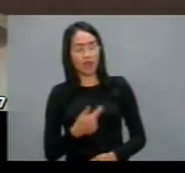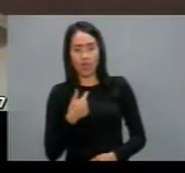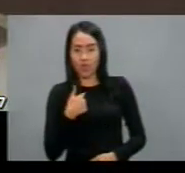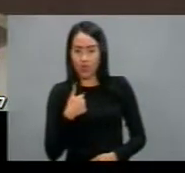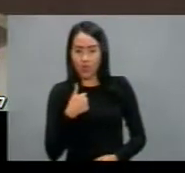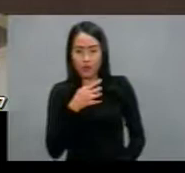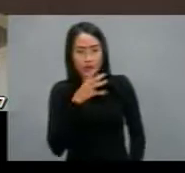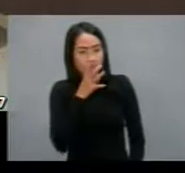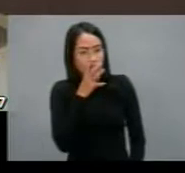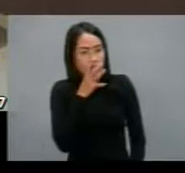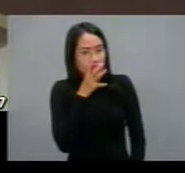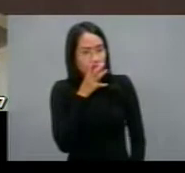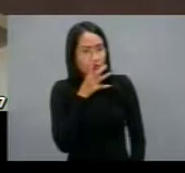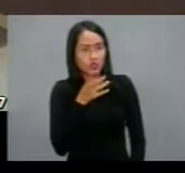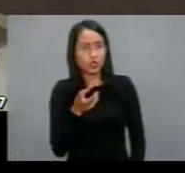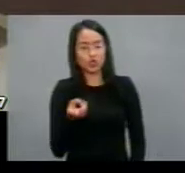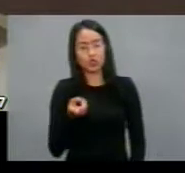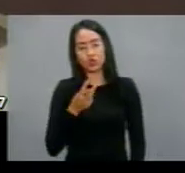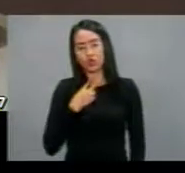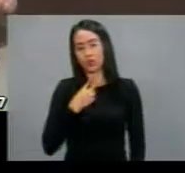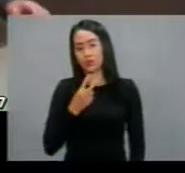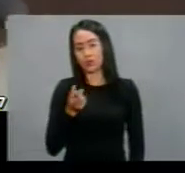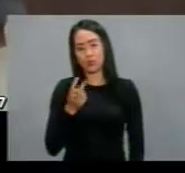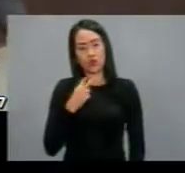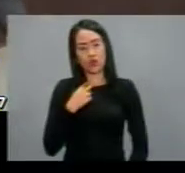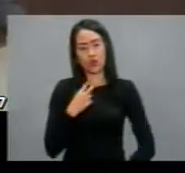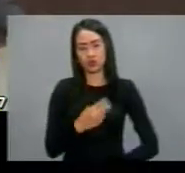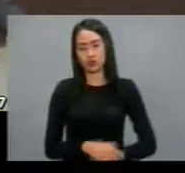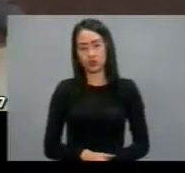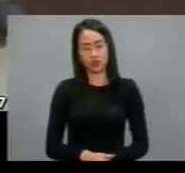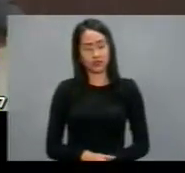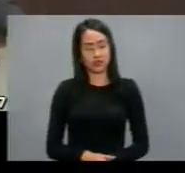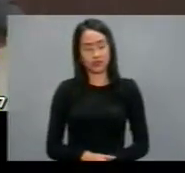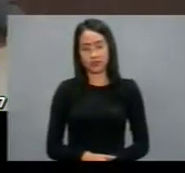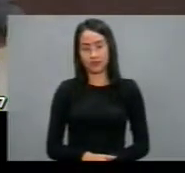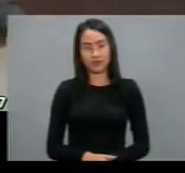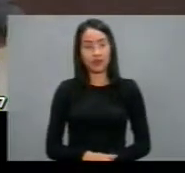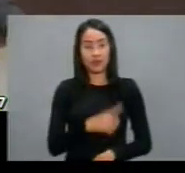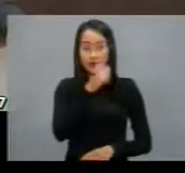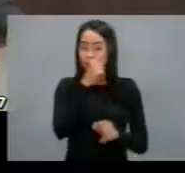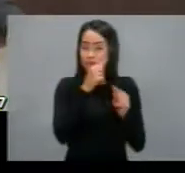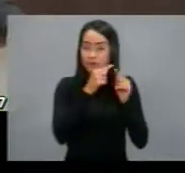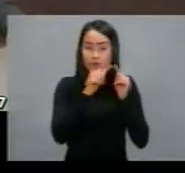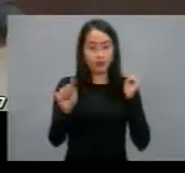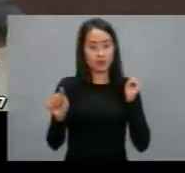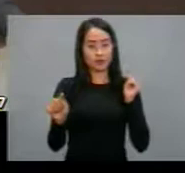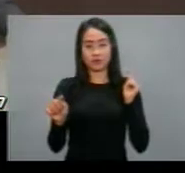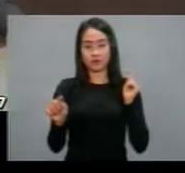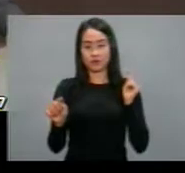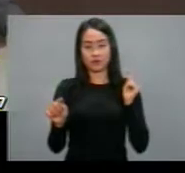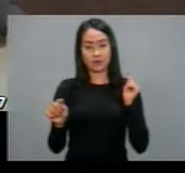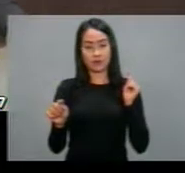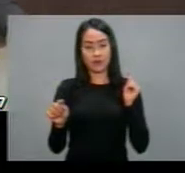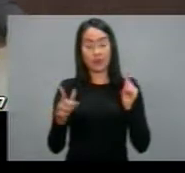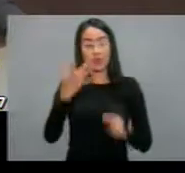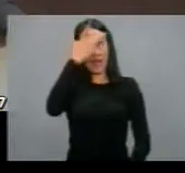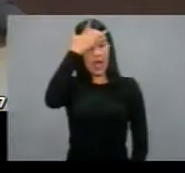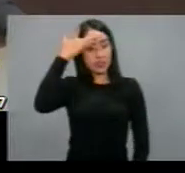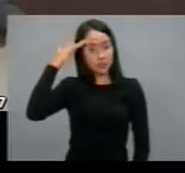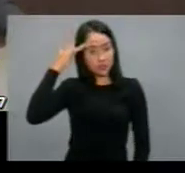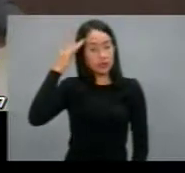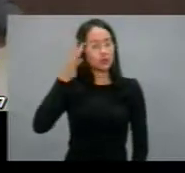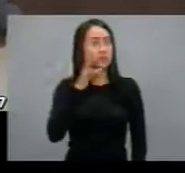casas parlamentares, ela não é palavra que soa ao vento. Ela